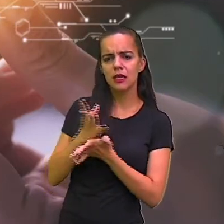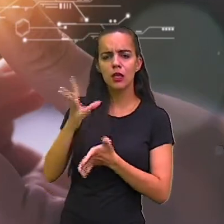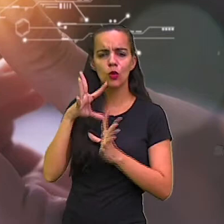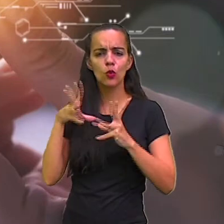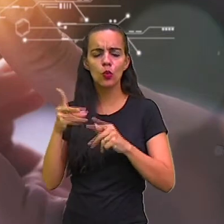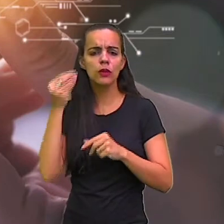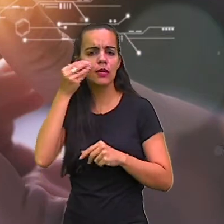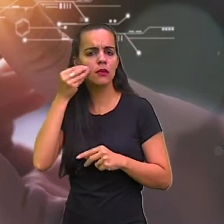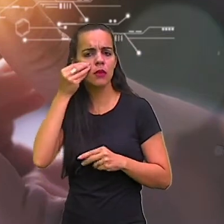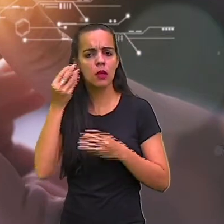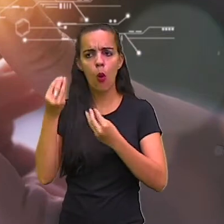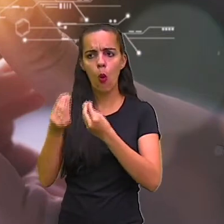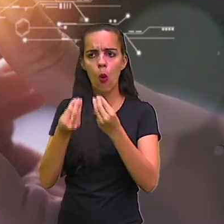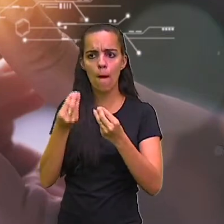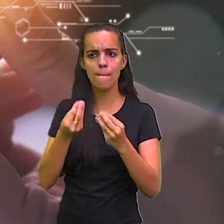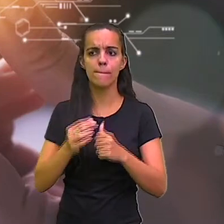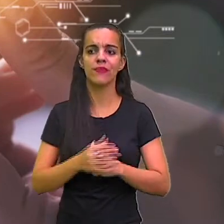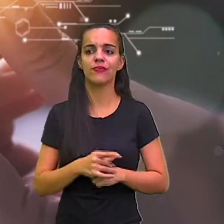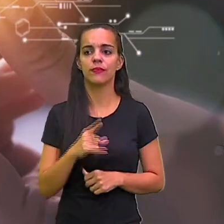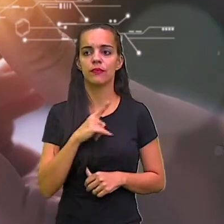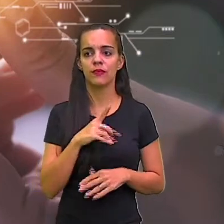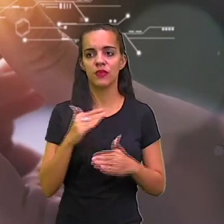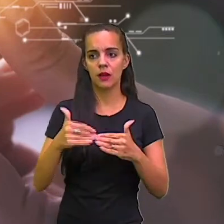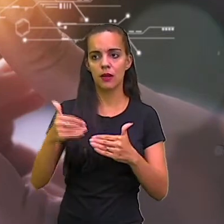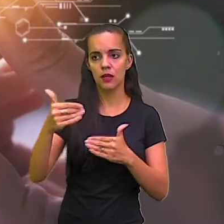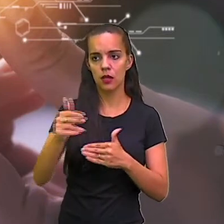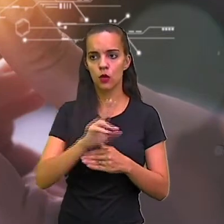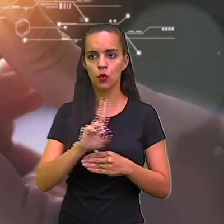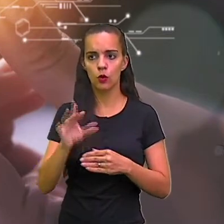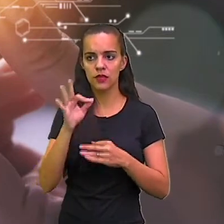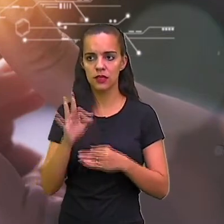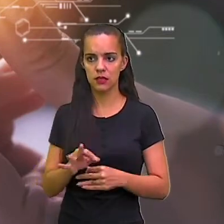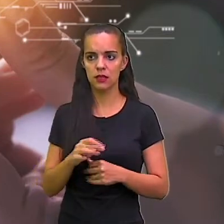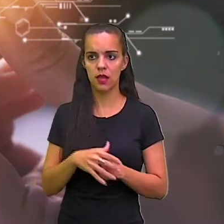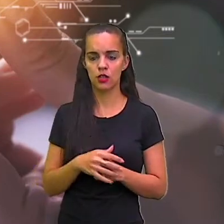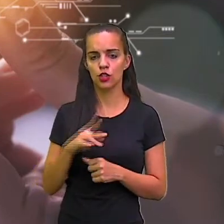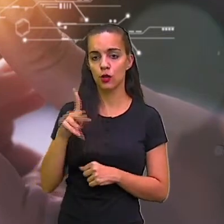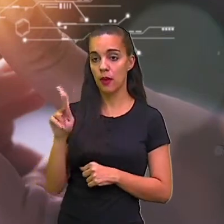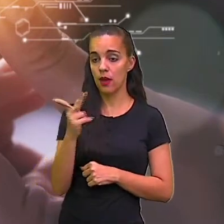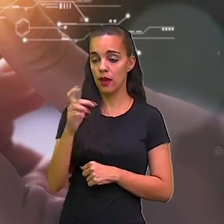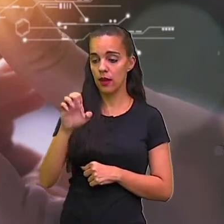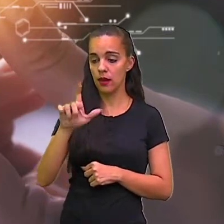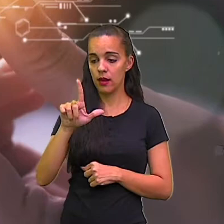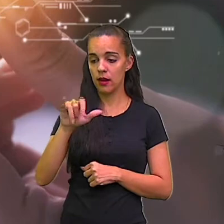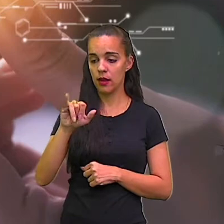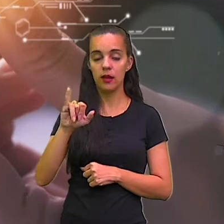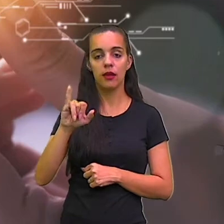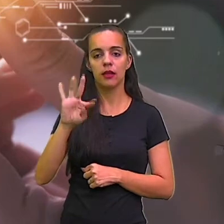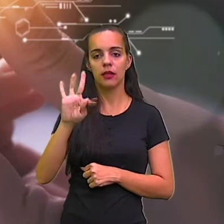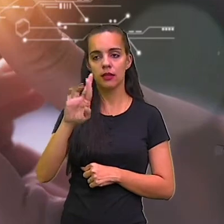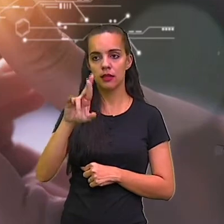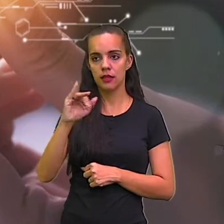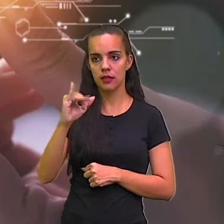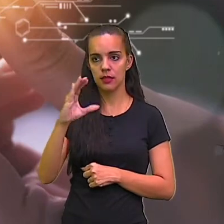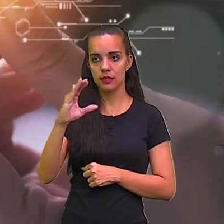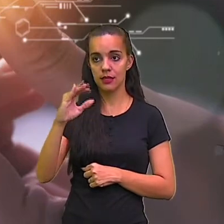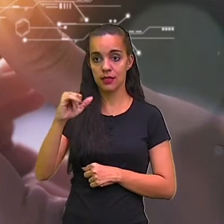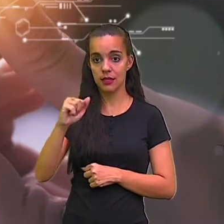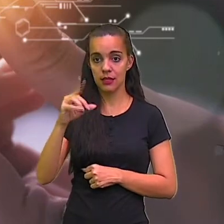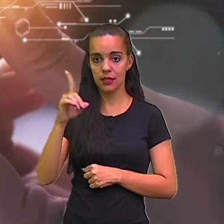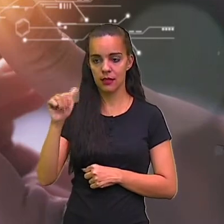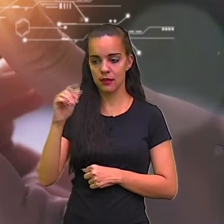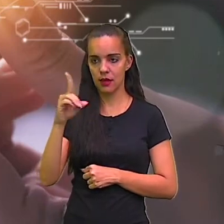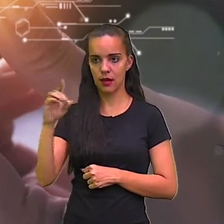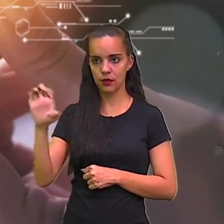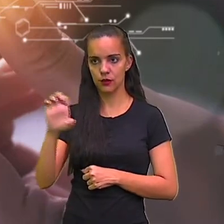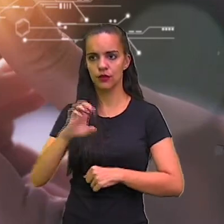cargas elétricas EA partir disto a palavra eletricidade começou a ser utilizada